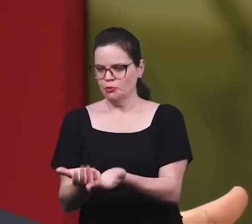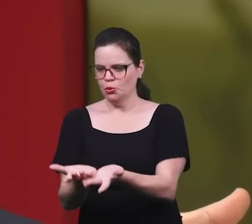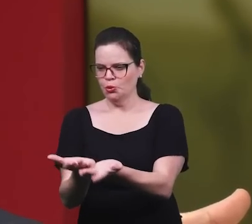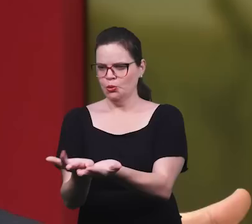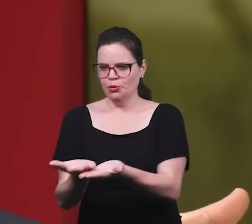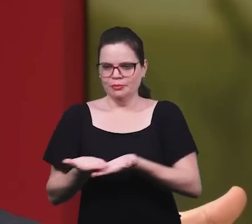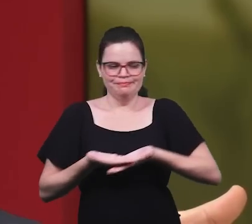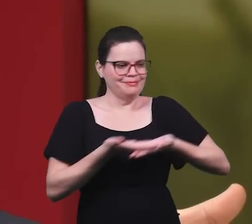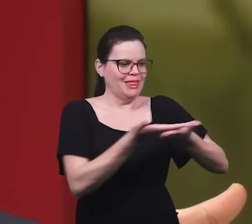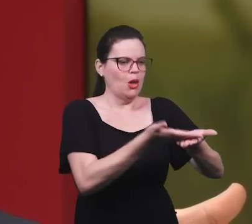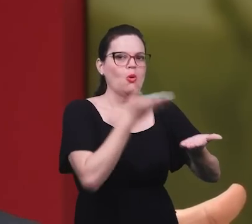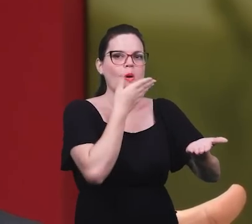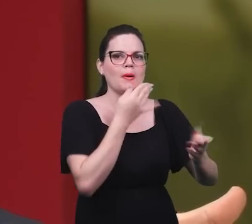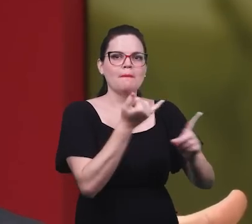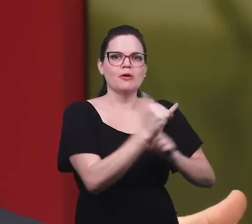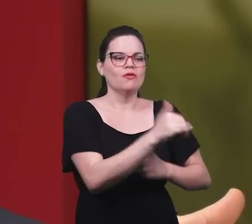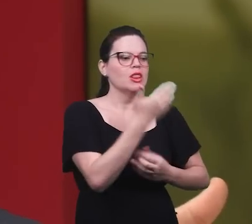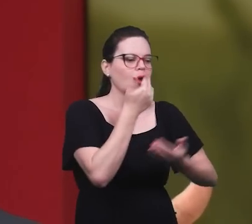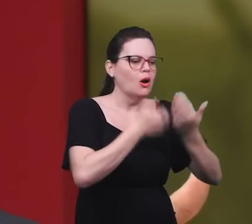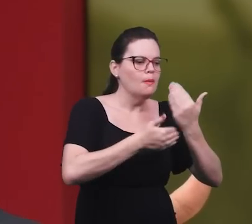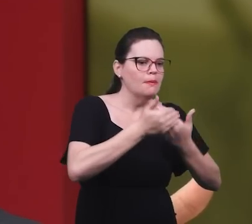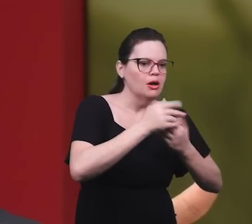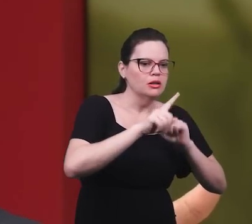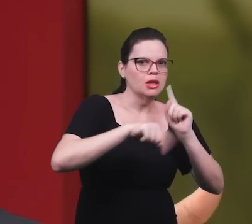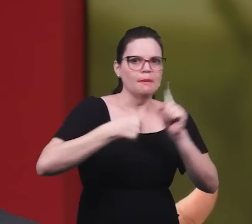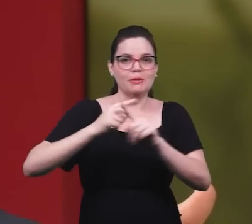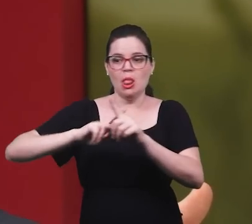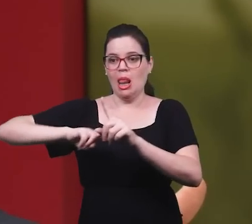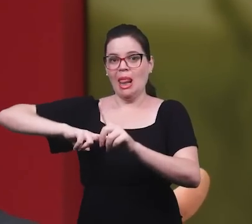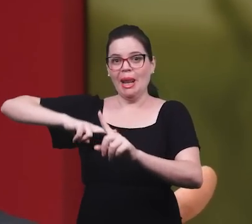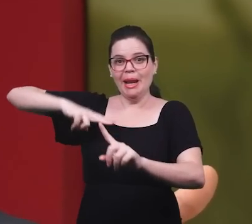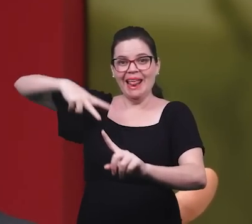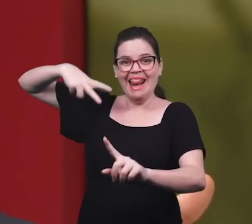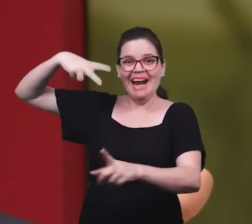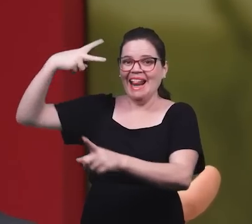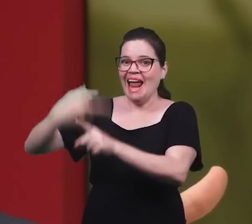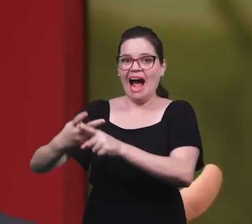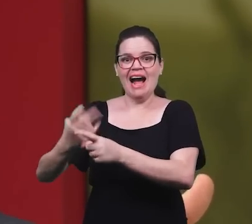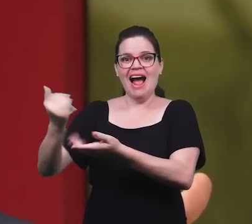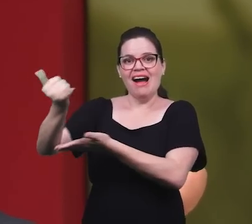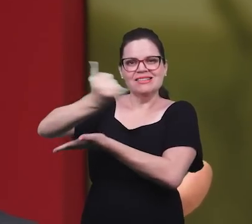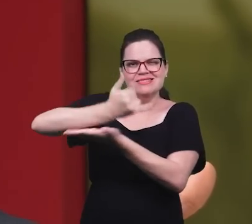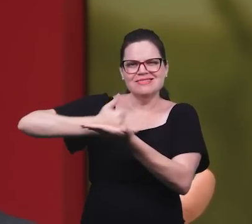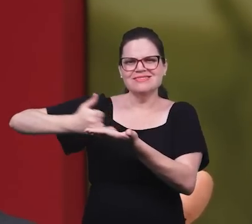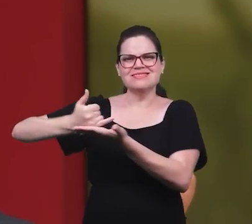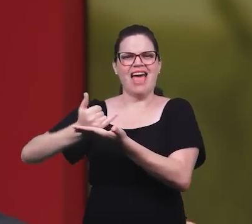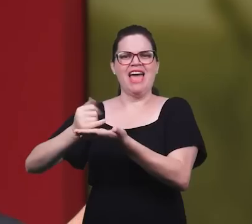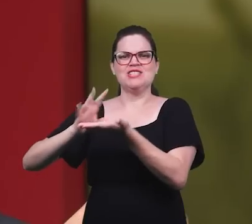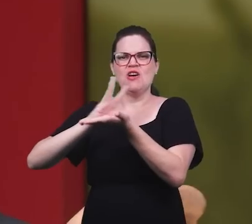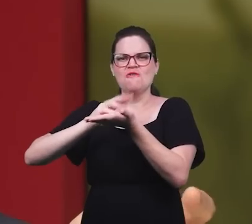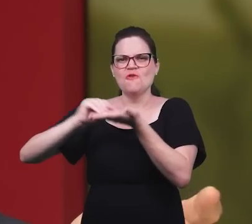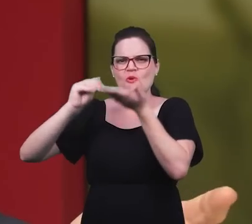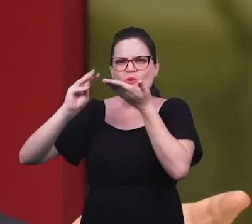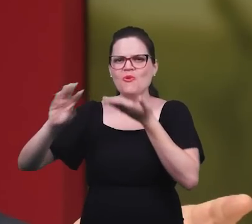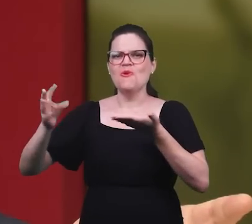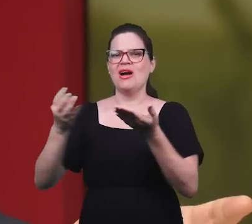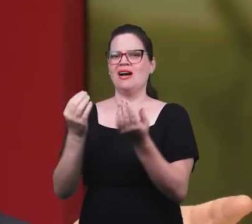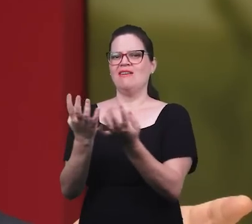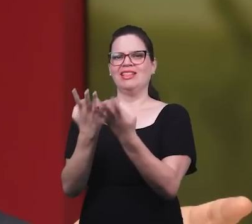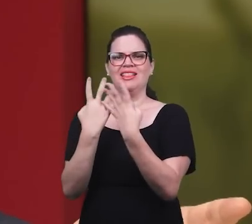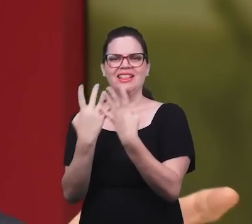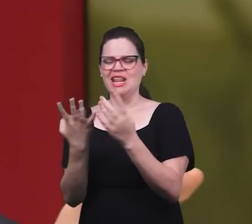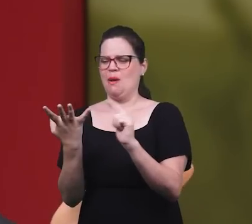a importância de hoje guardarmos a profecia, ensinar os nossos filhos o valor de preservar e sustentar a profecia, mesmo em momentos